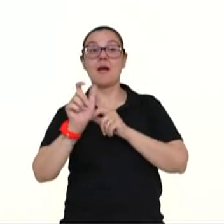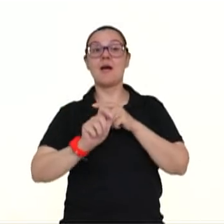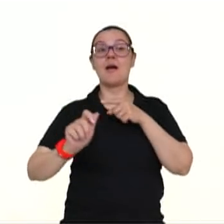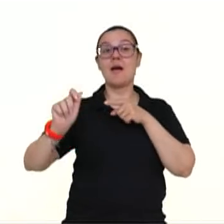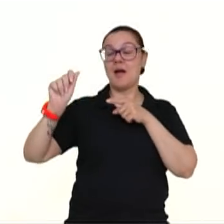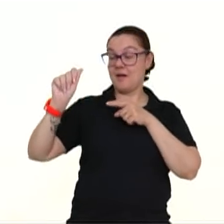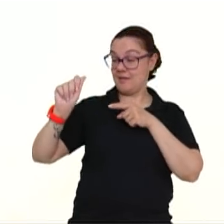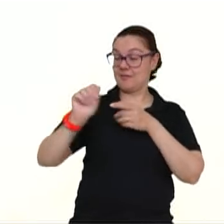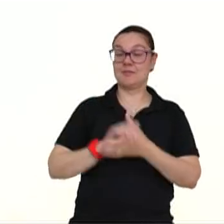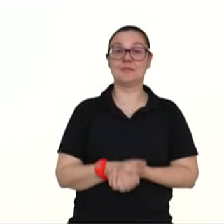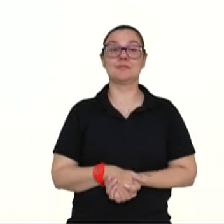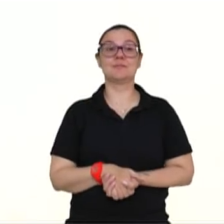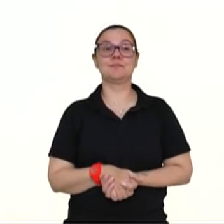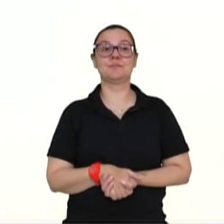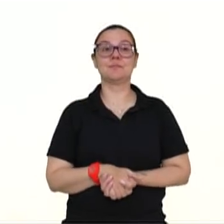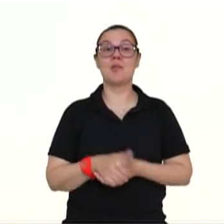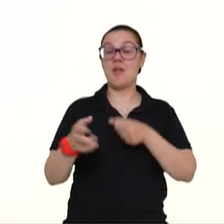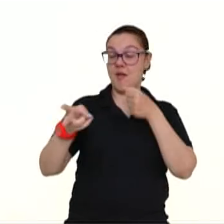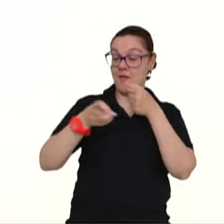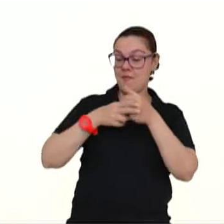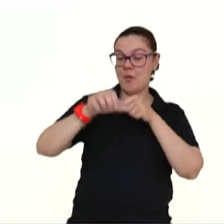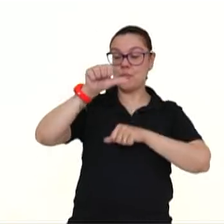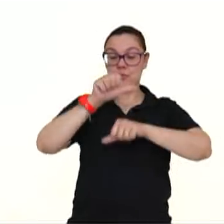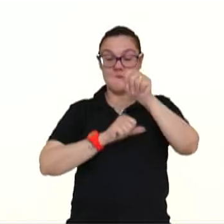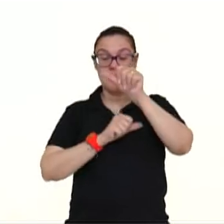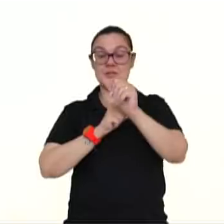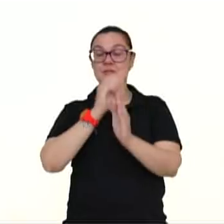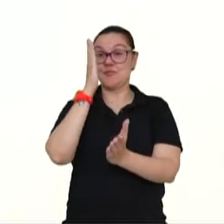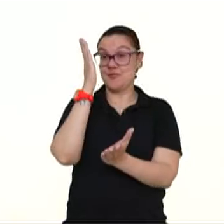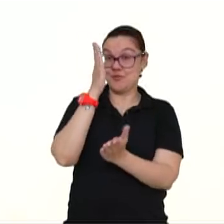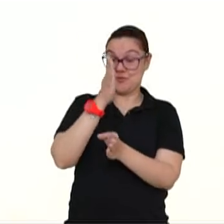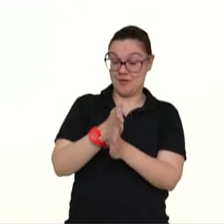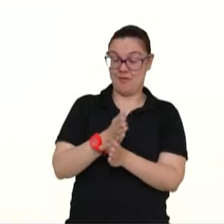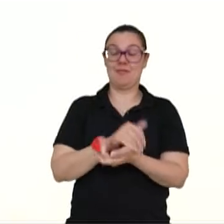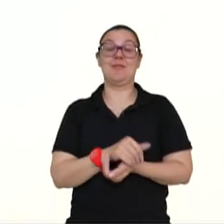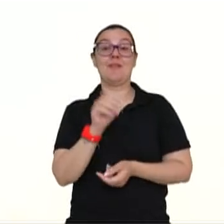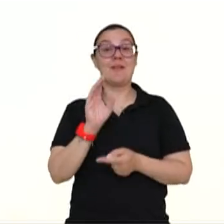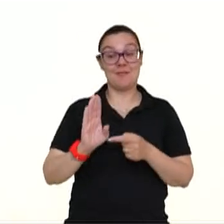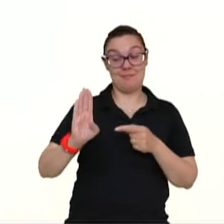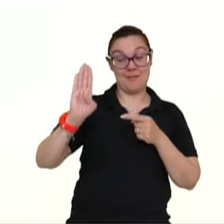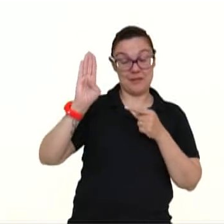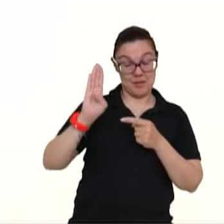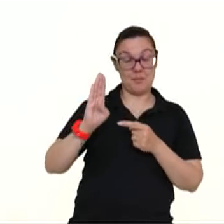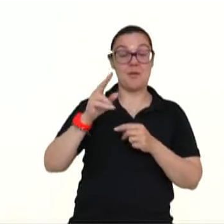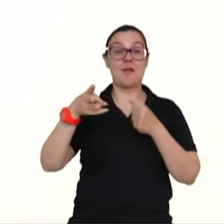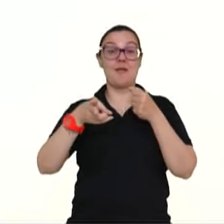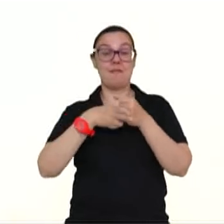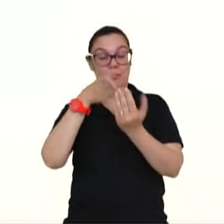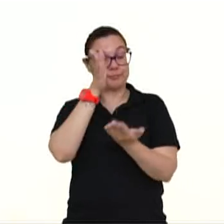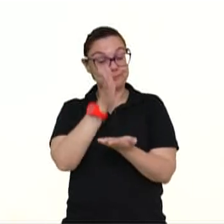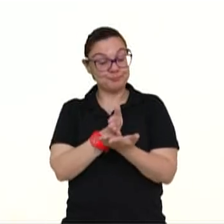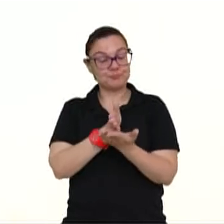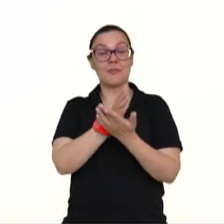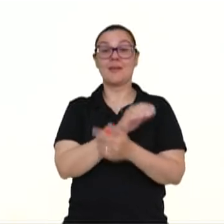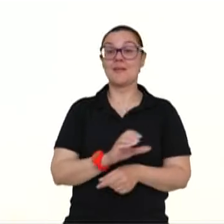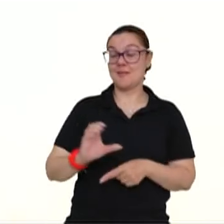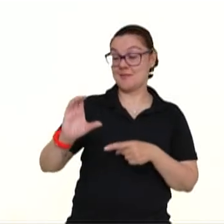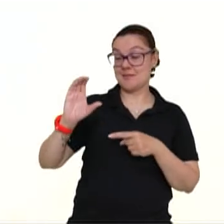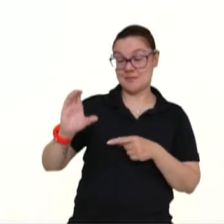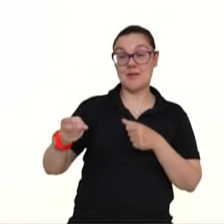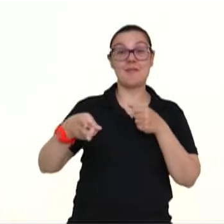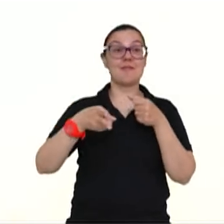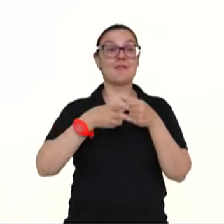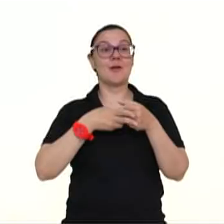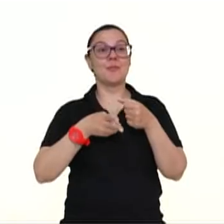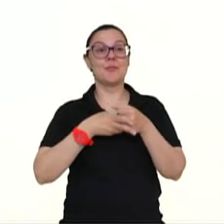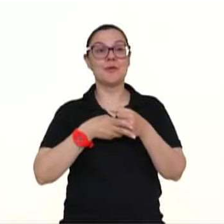é, letra A, verbo transitivo direto, letra B, verbo intransitivo, letra